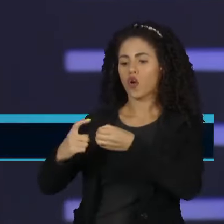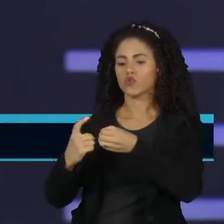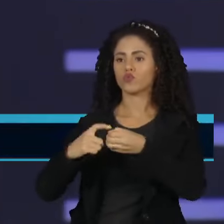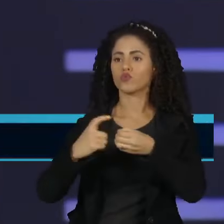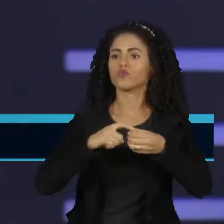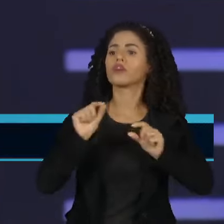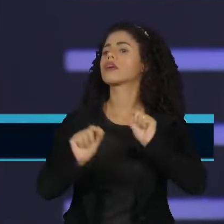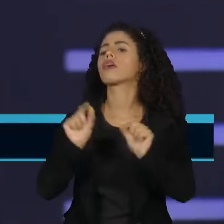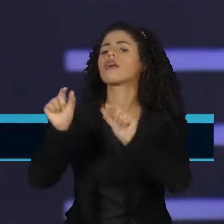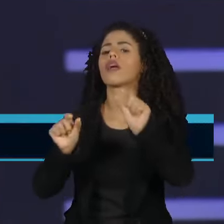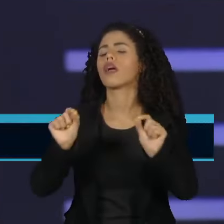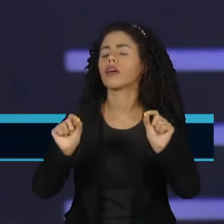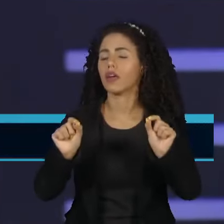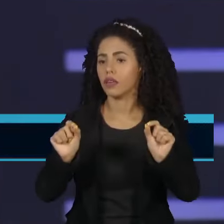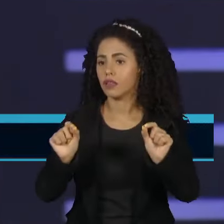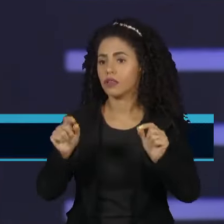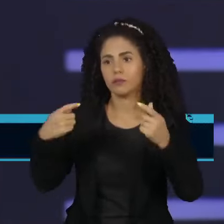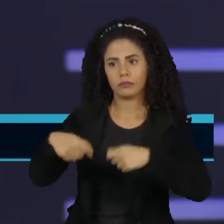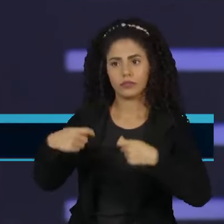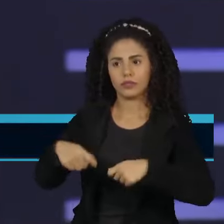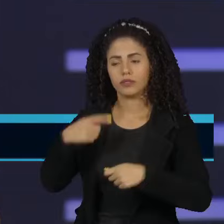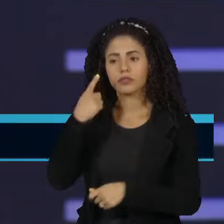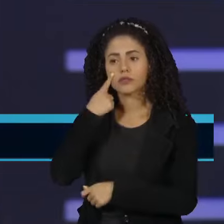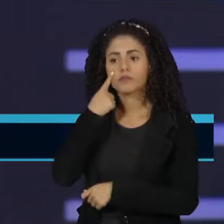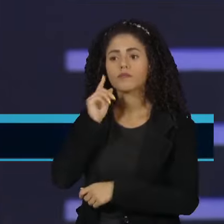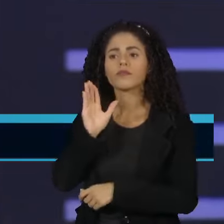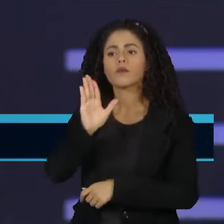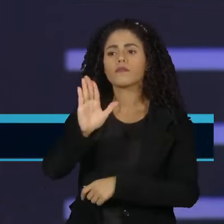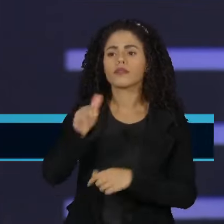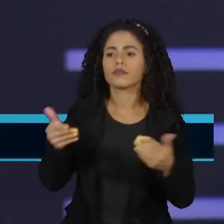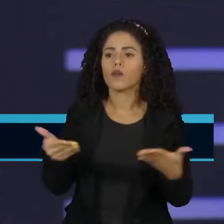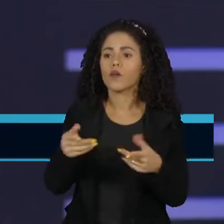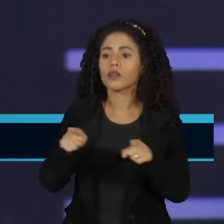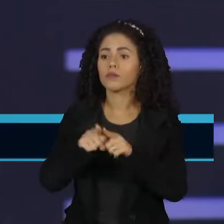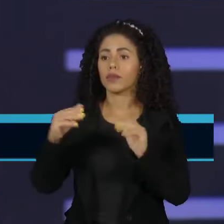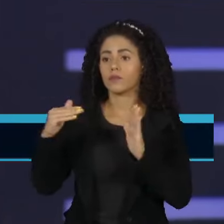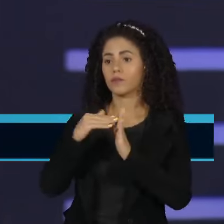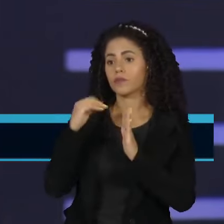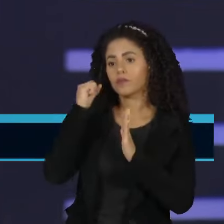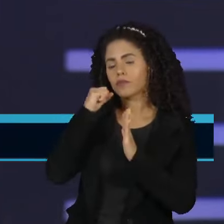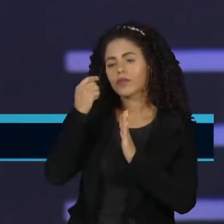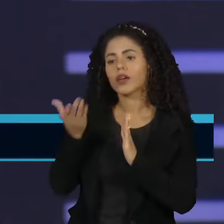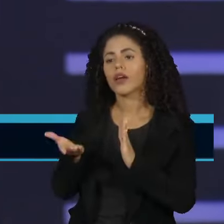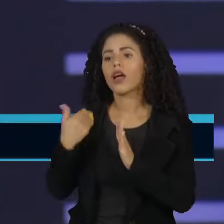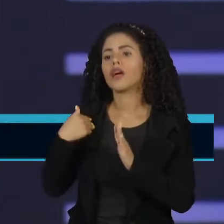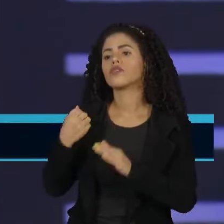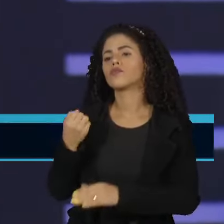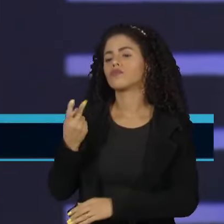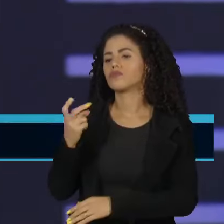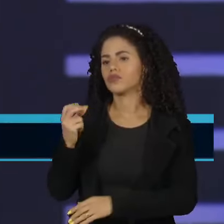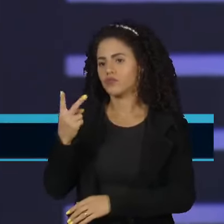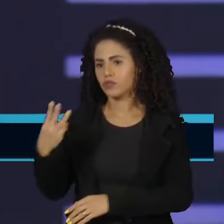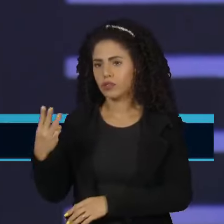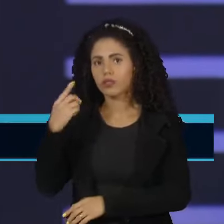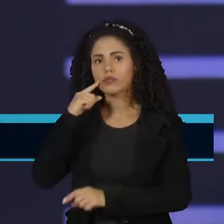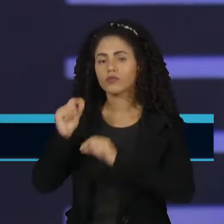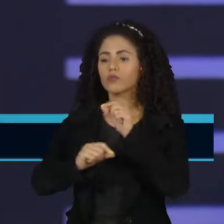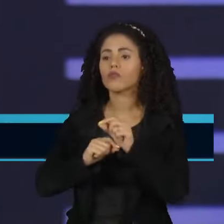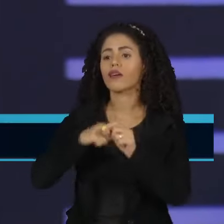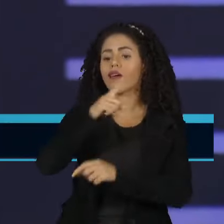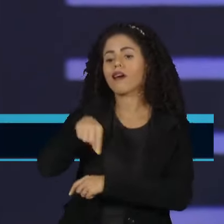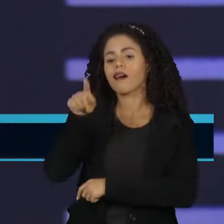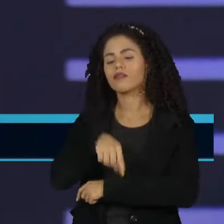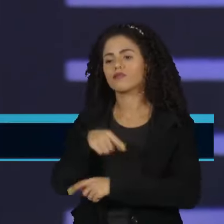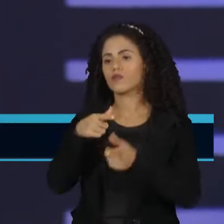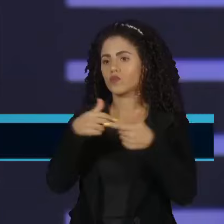pessoas jurídicas. Agora, o Supremo, em 2023, no passado, cancelou a tal da presunção